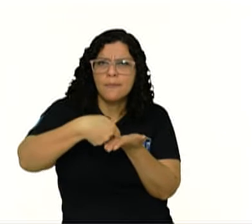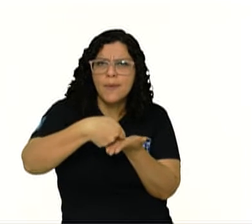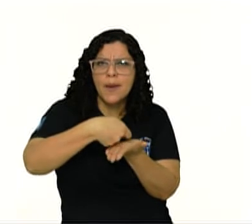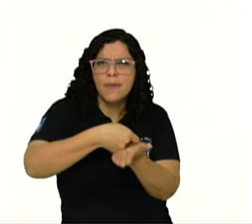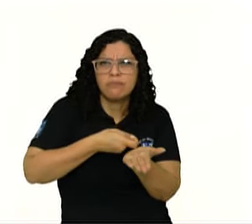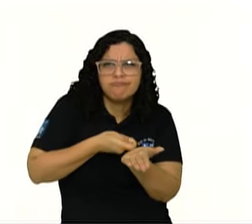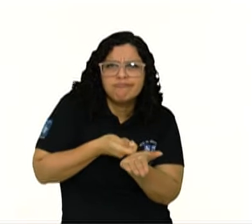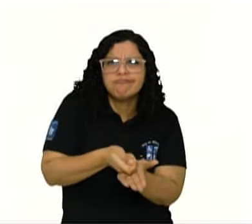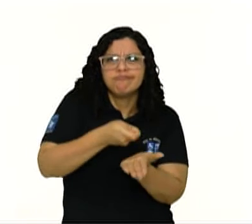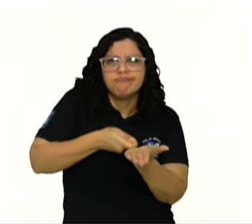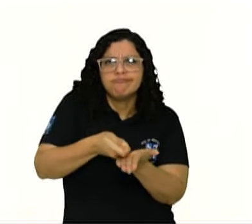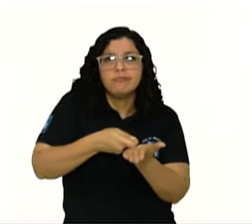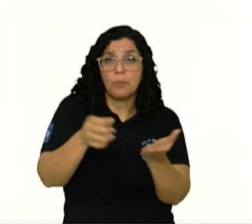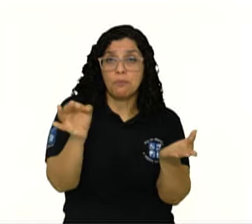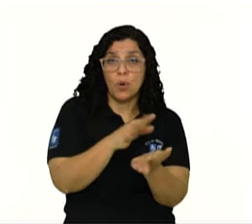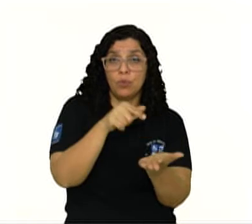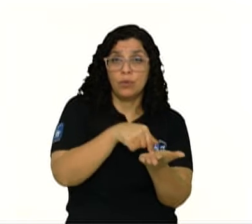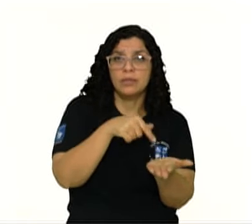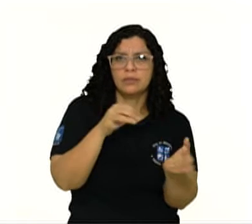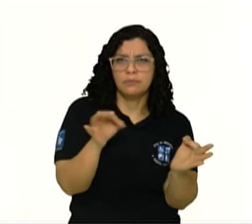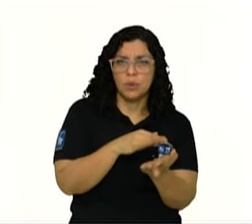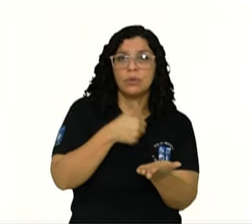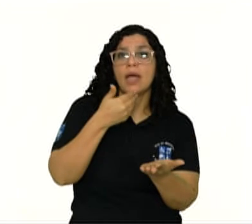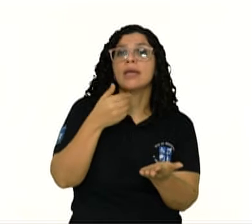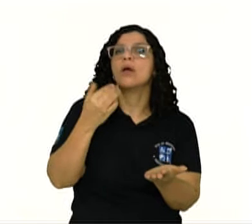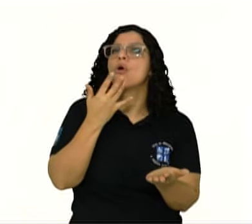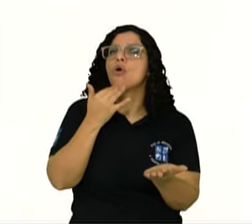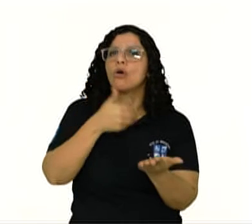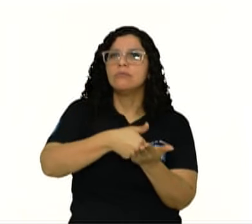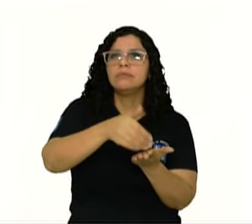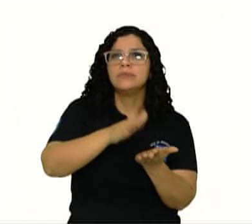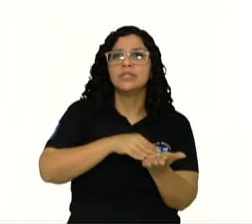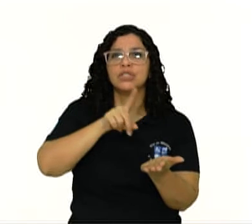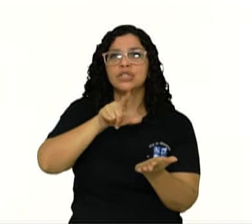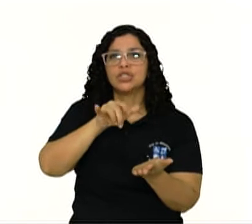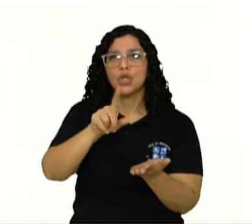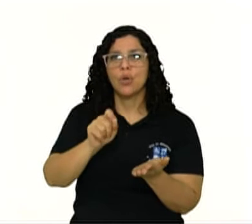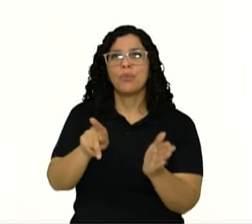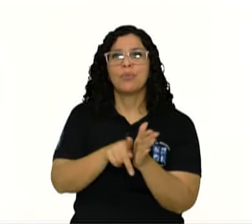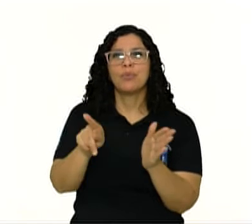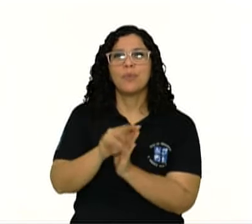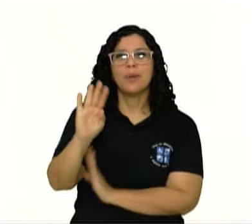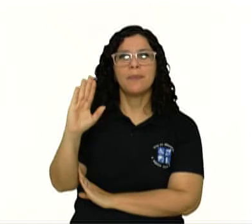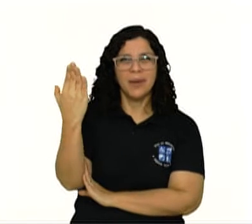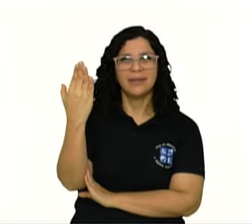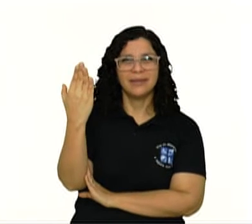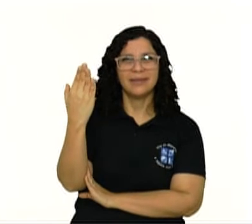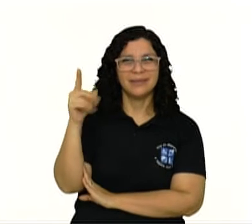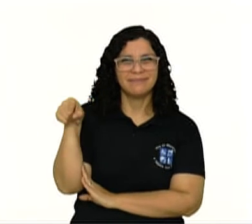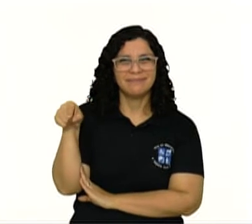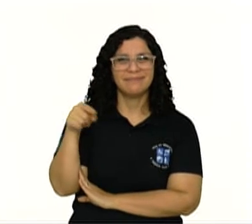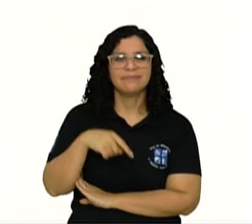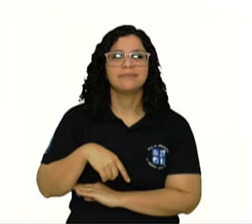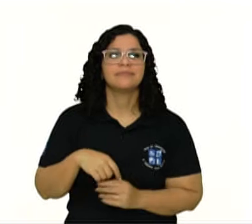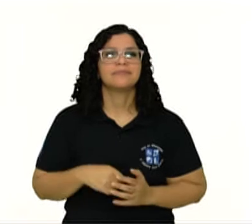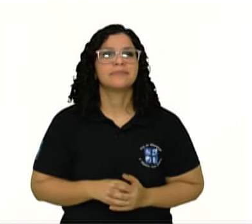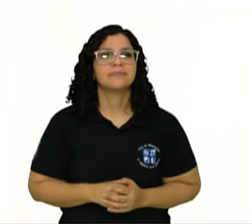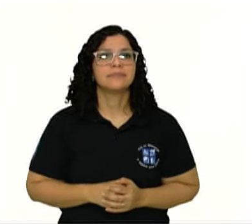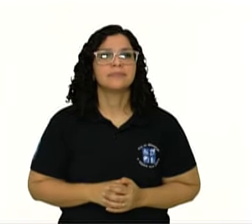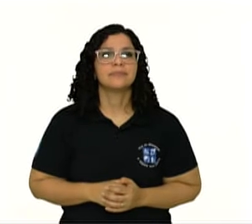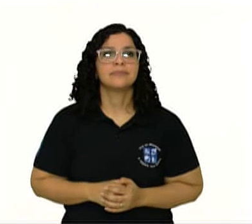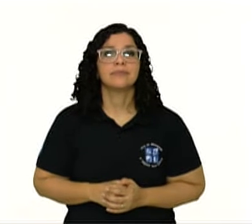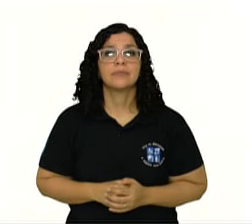a sua matriz para a xilogravura. Xilo vem de madeira, por isso que é xilogravura.